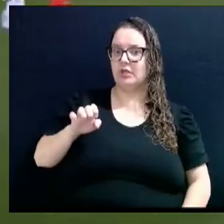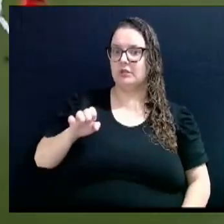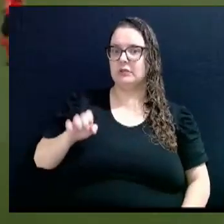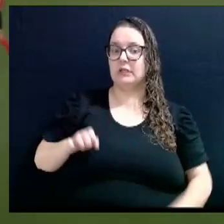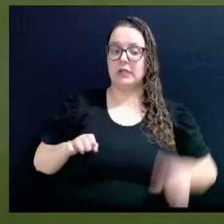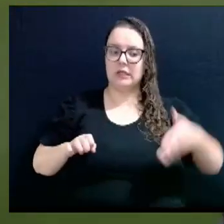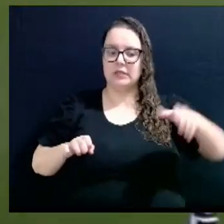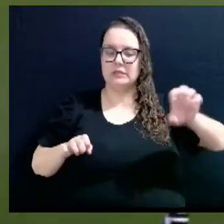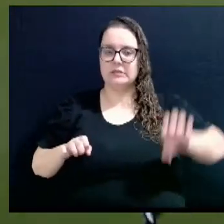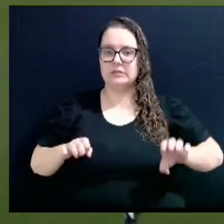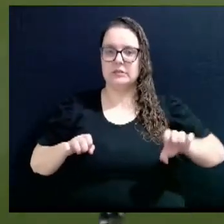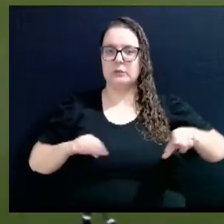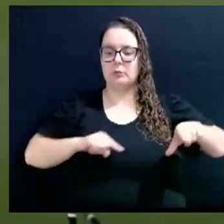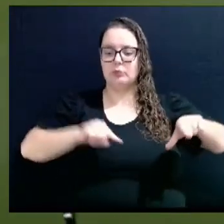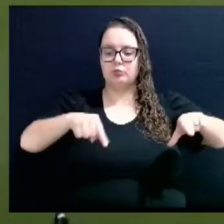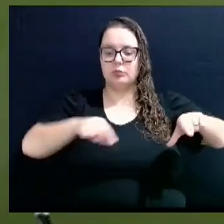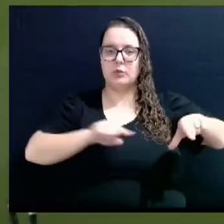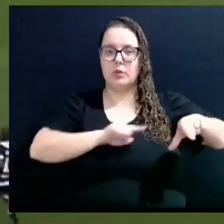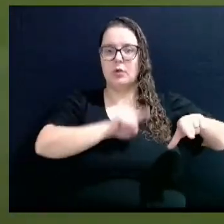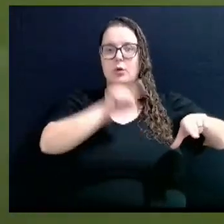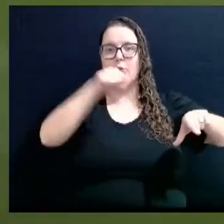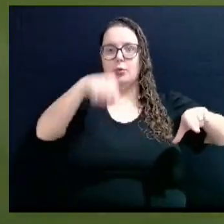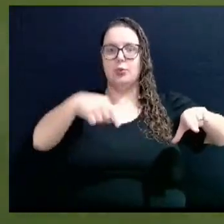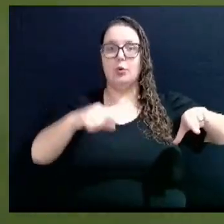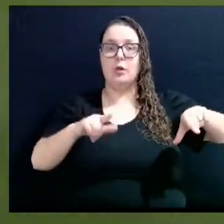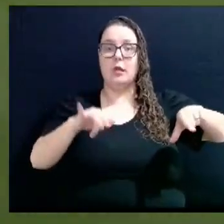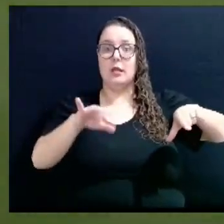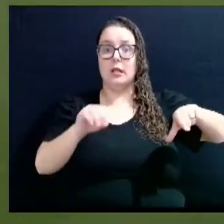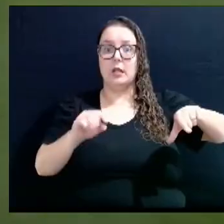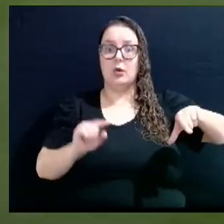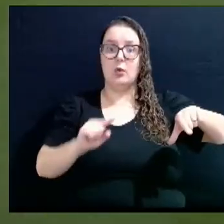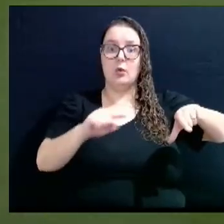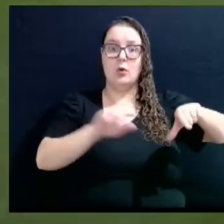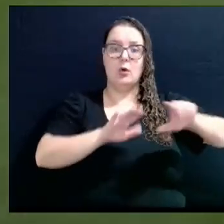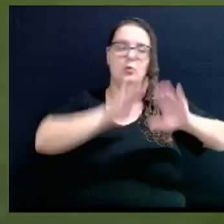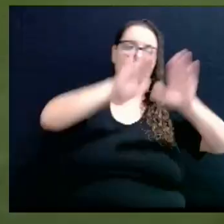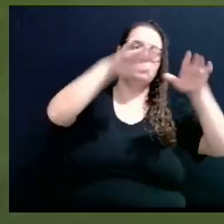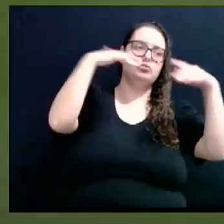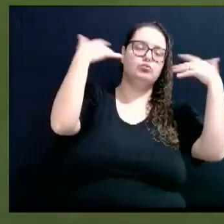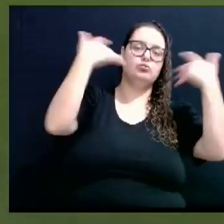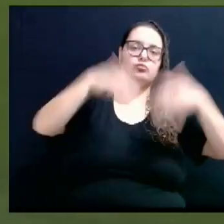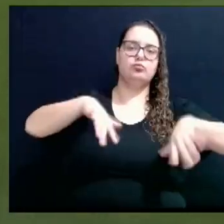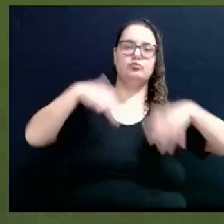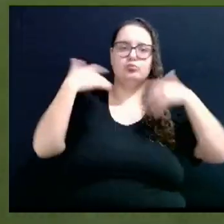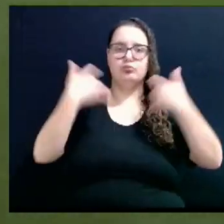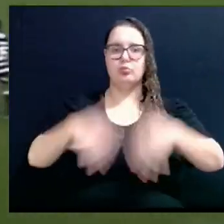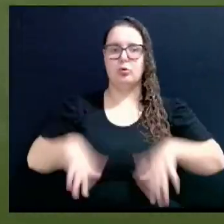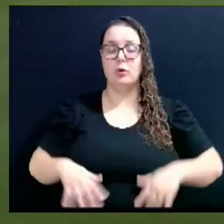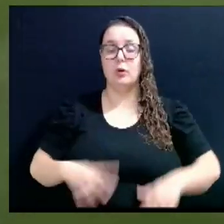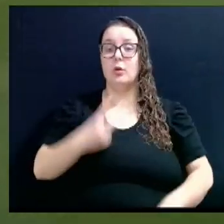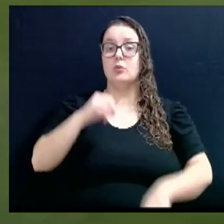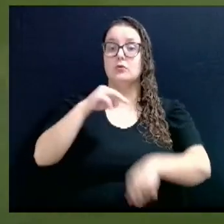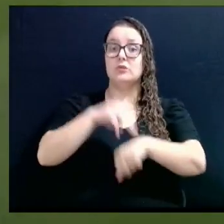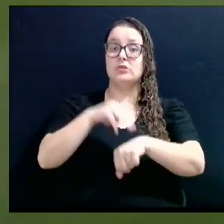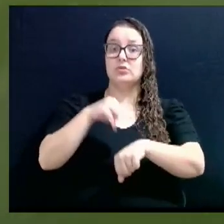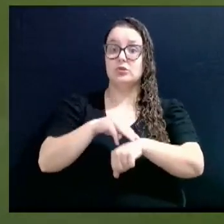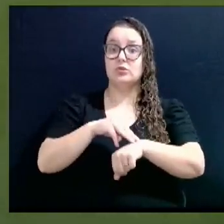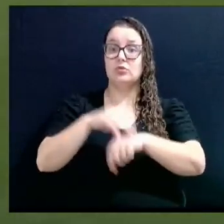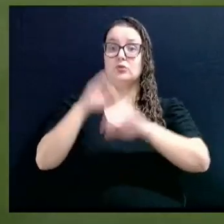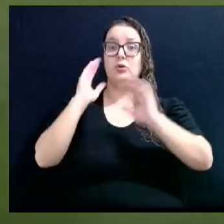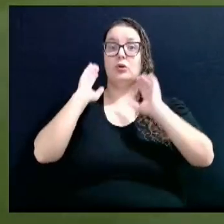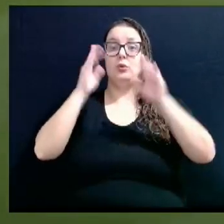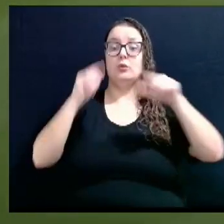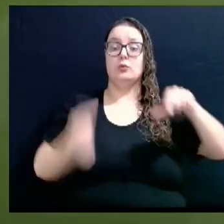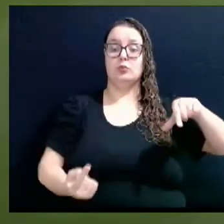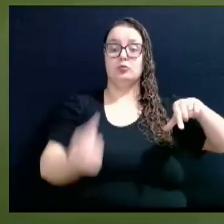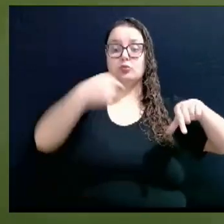bateu cruzado e Léo Souza conseguiu espalmar. Aos 20 minutos, cruzamento na área, Toró